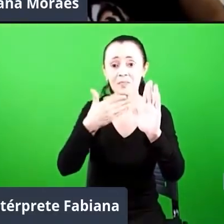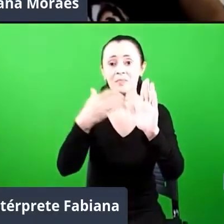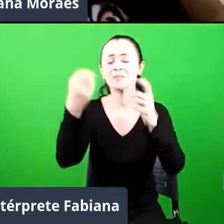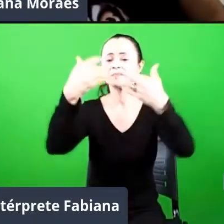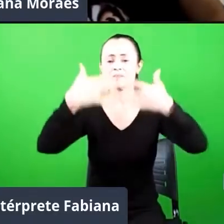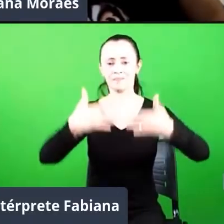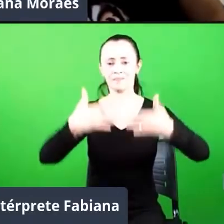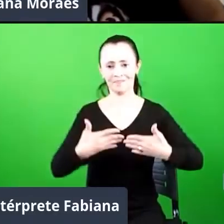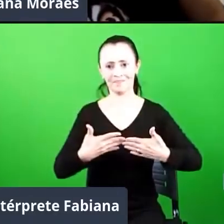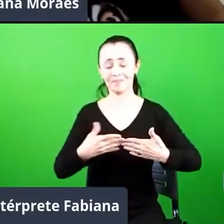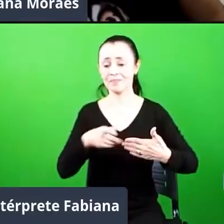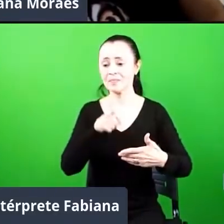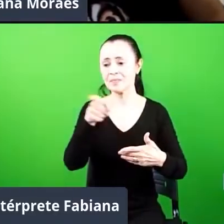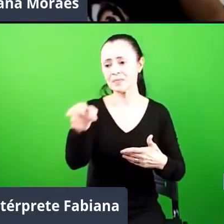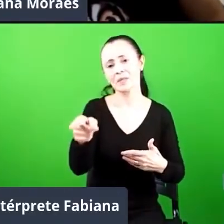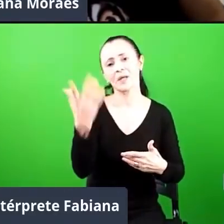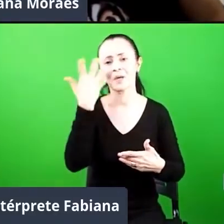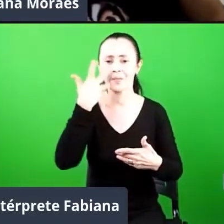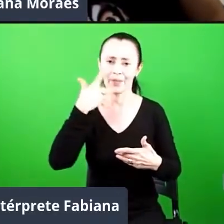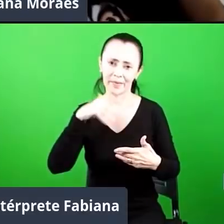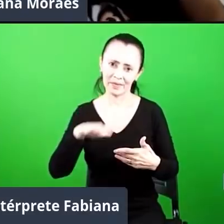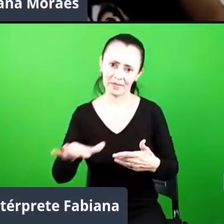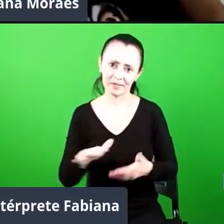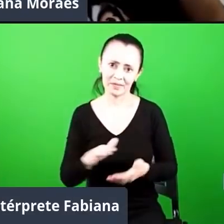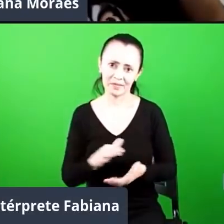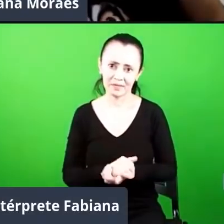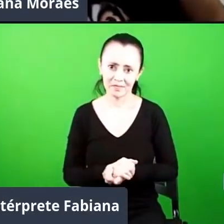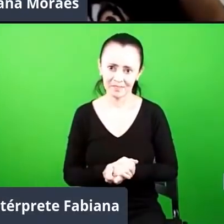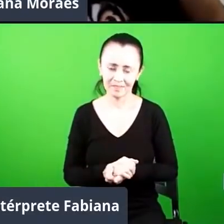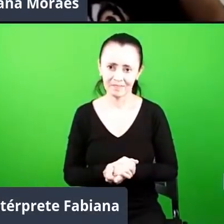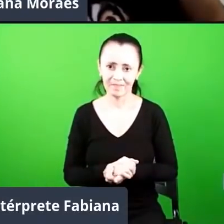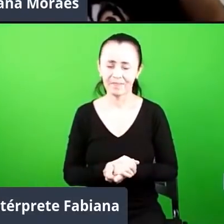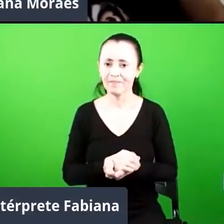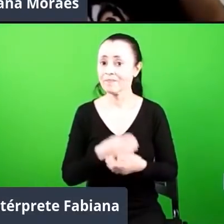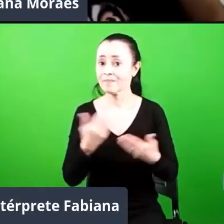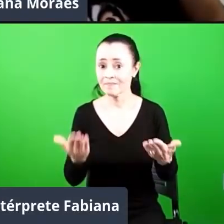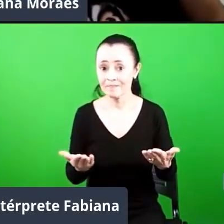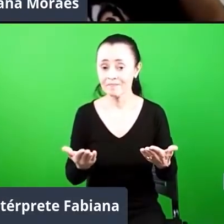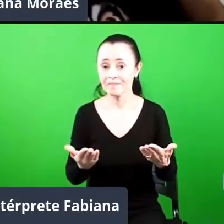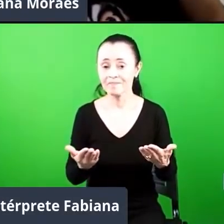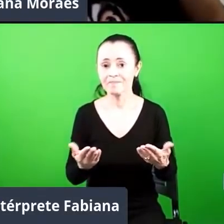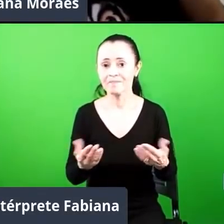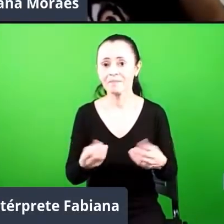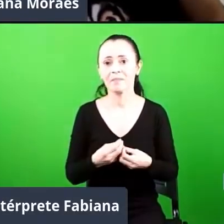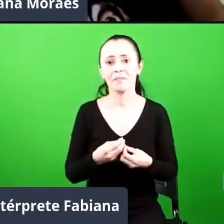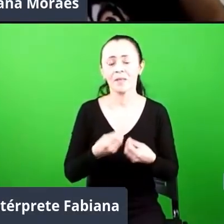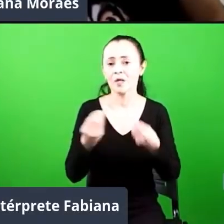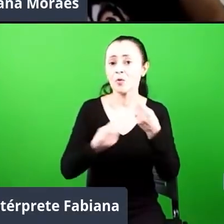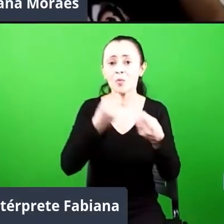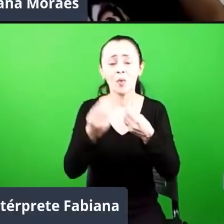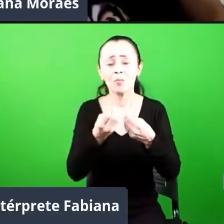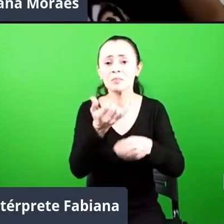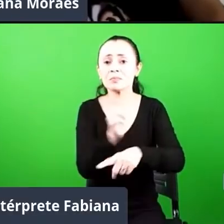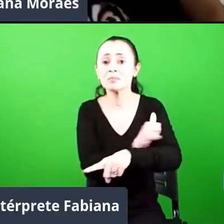uma criança, que necessita que você repita, de repente, aquela afirmação de outras formas, buscando outros exemplos,